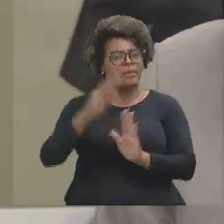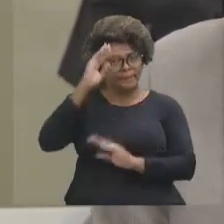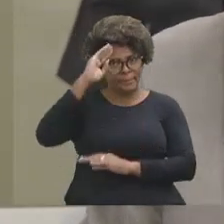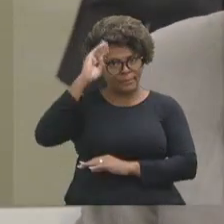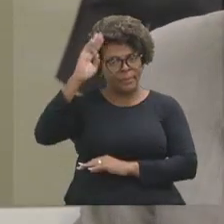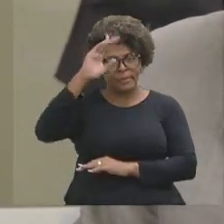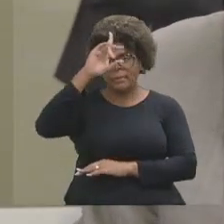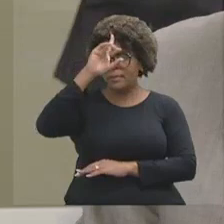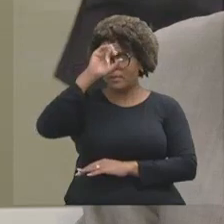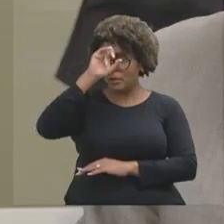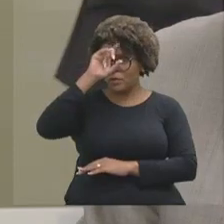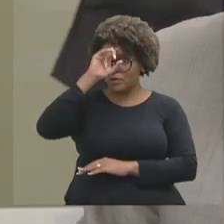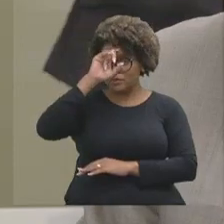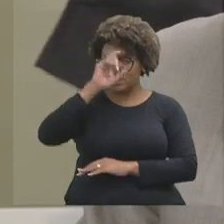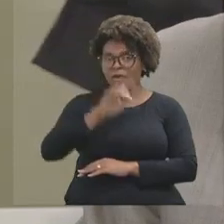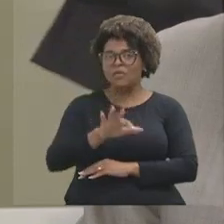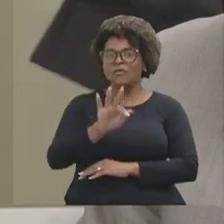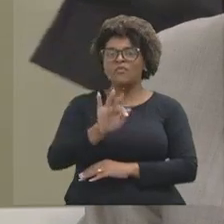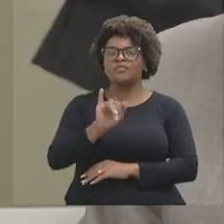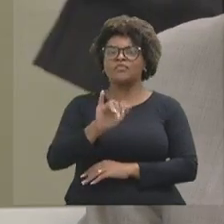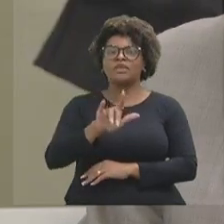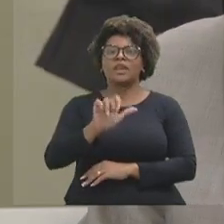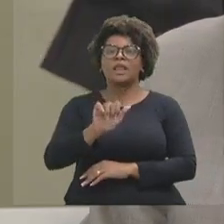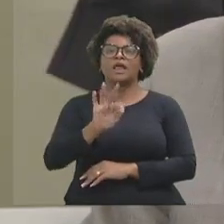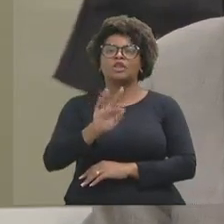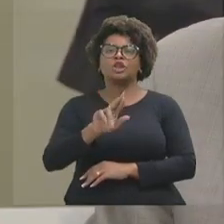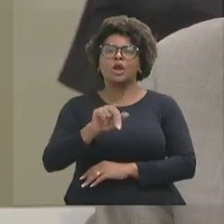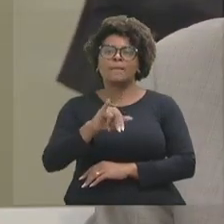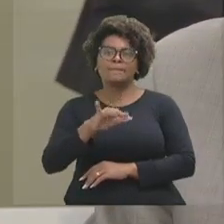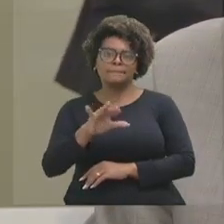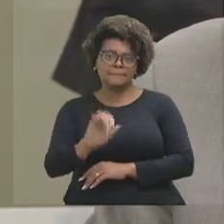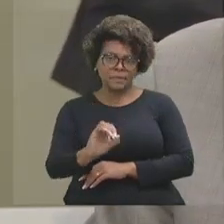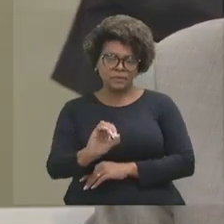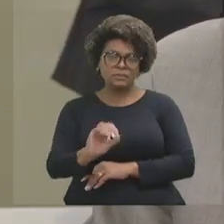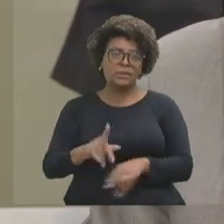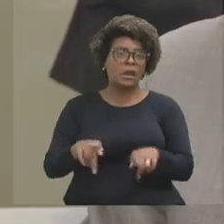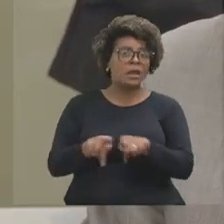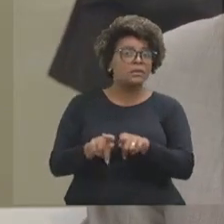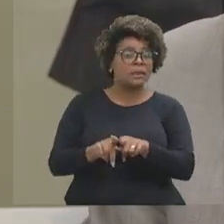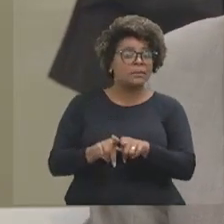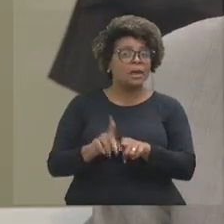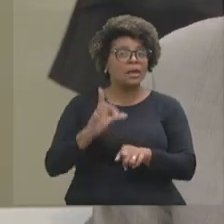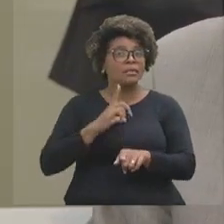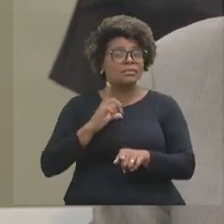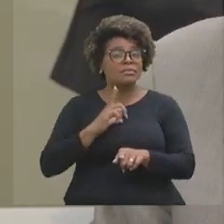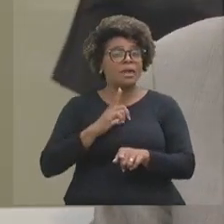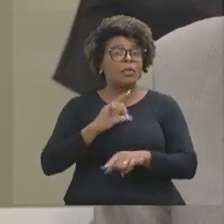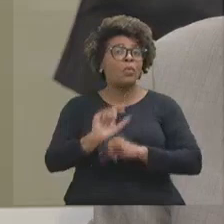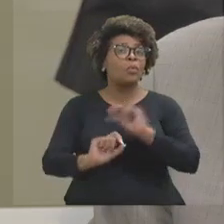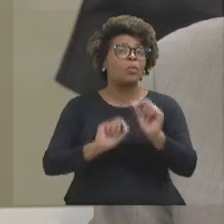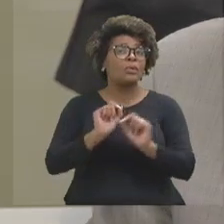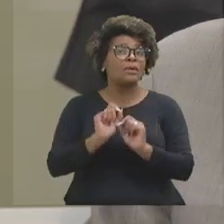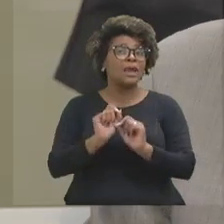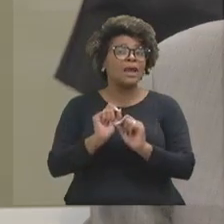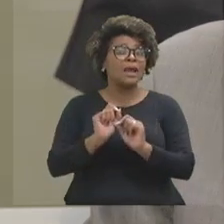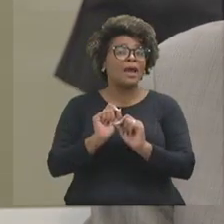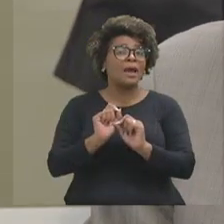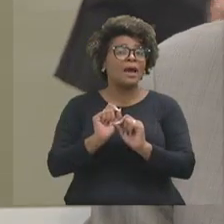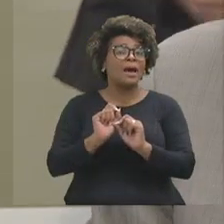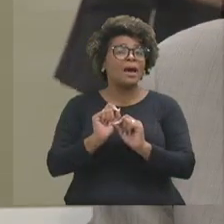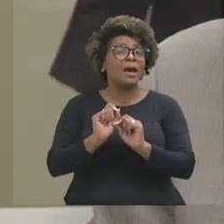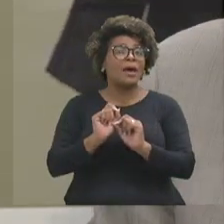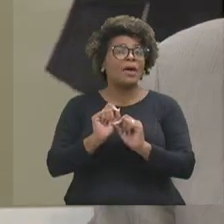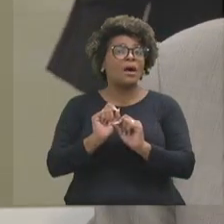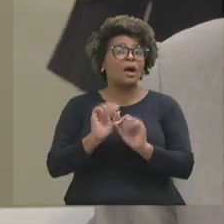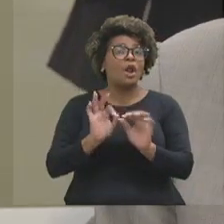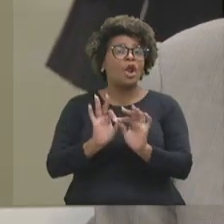hospitais filantrópicos uma outra questão também é a distância que as pessoas têm que percorrer para ter um